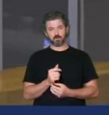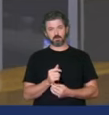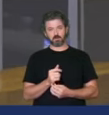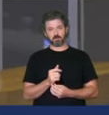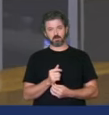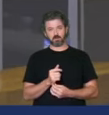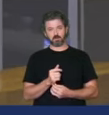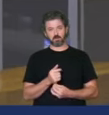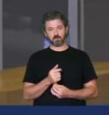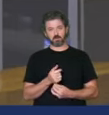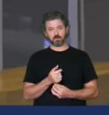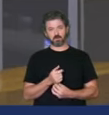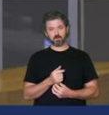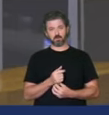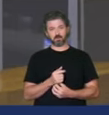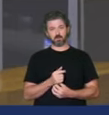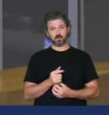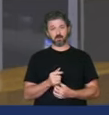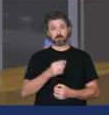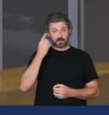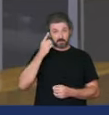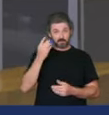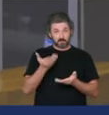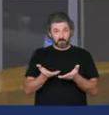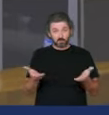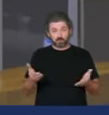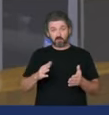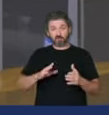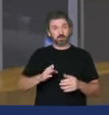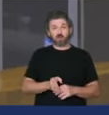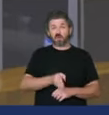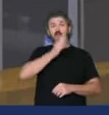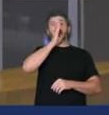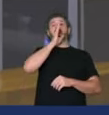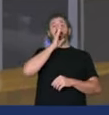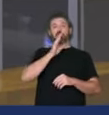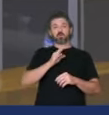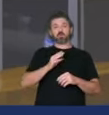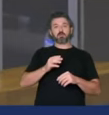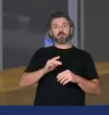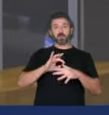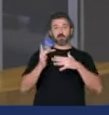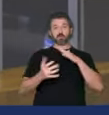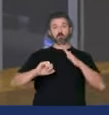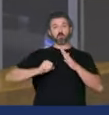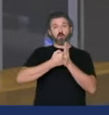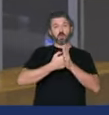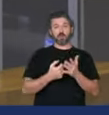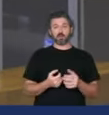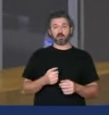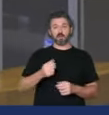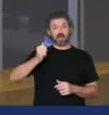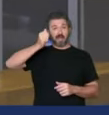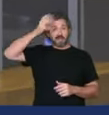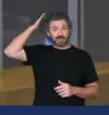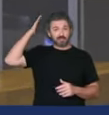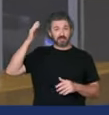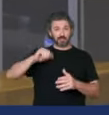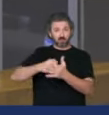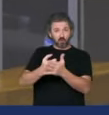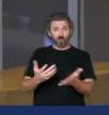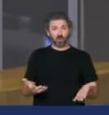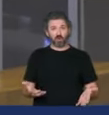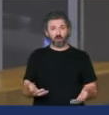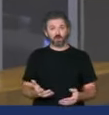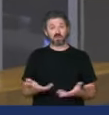esses deputados foram calados, suas redes foram banidas pelo TSE, por Alexandre de Moraes. Por isso que a Câmara tem